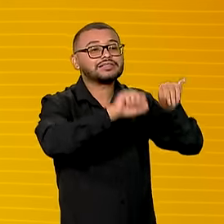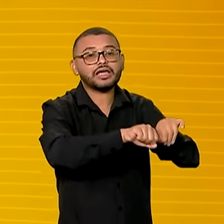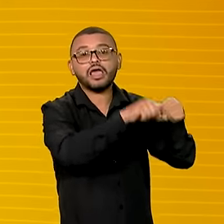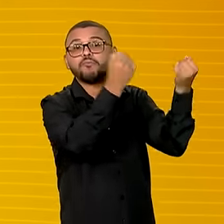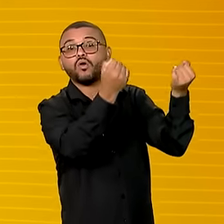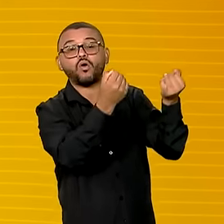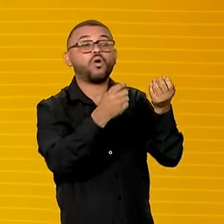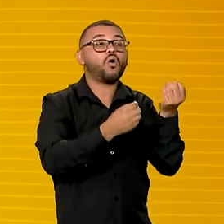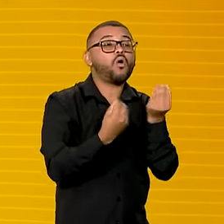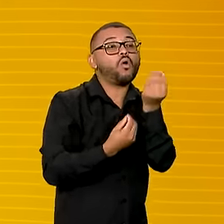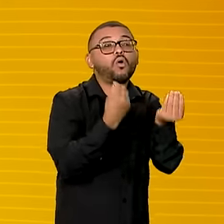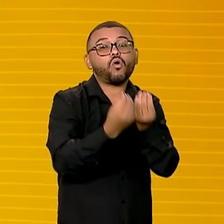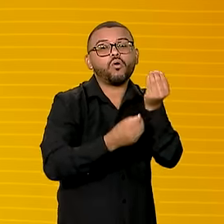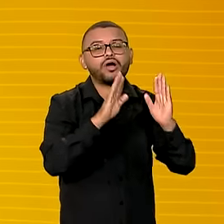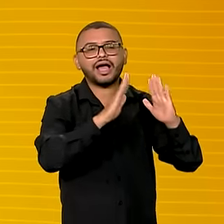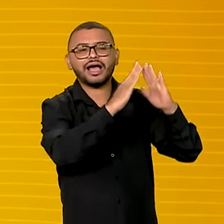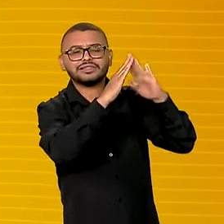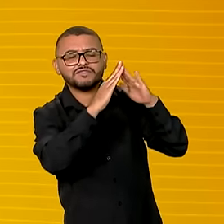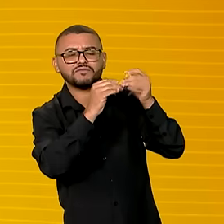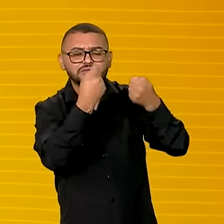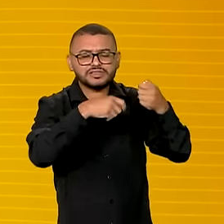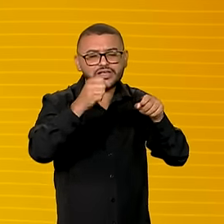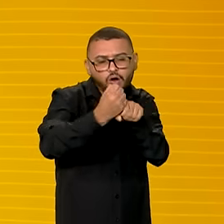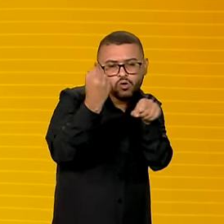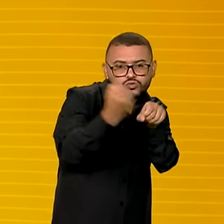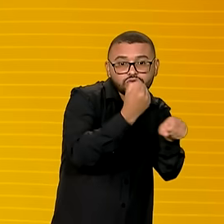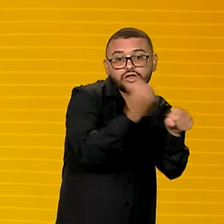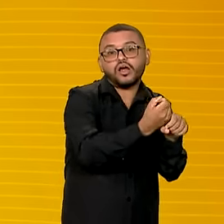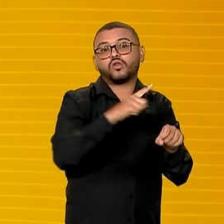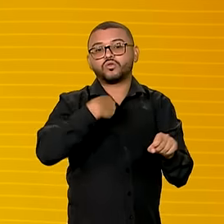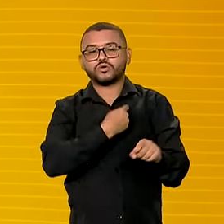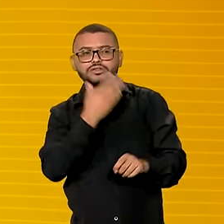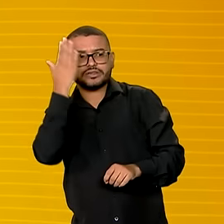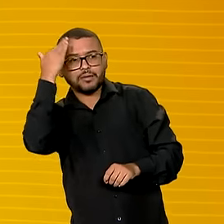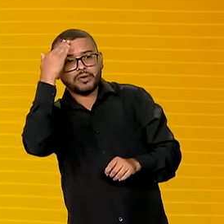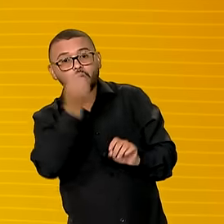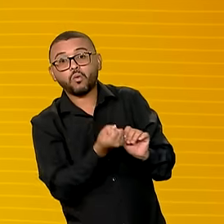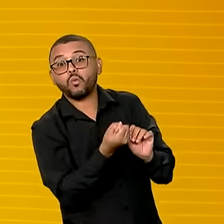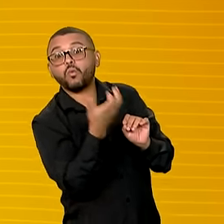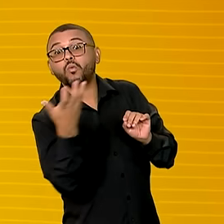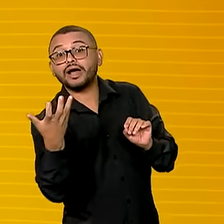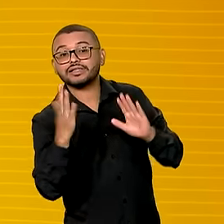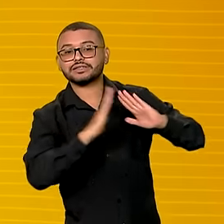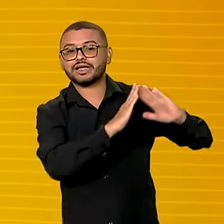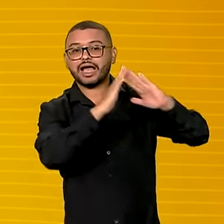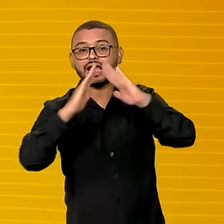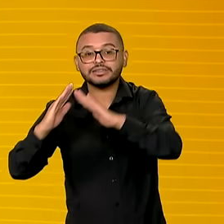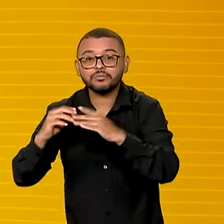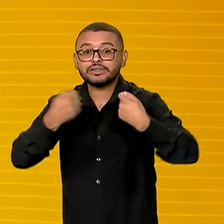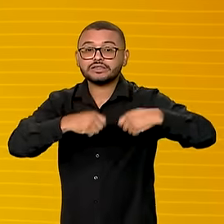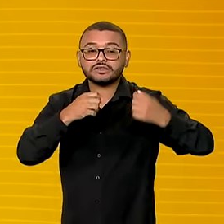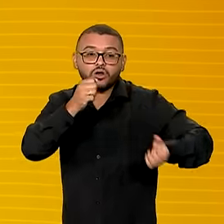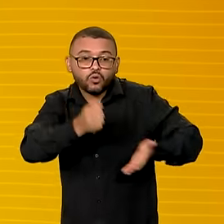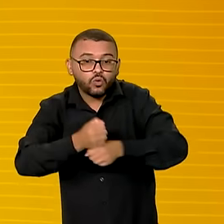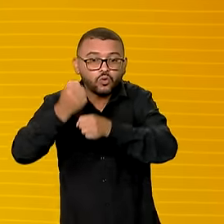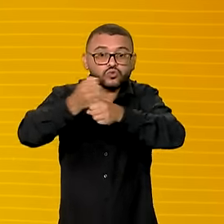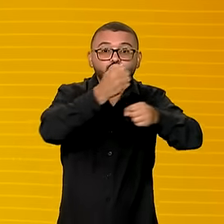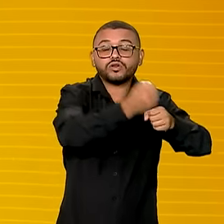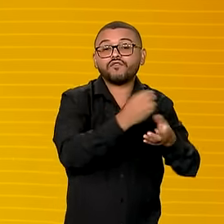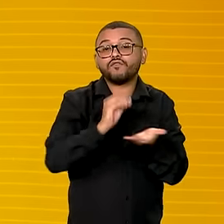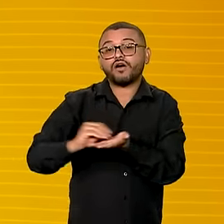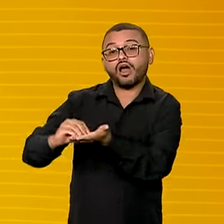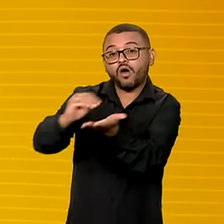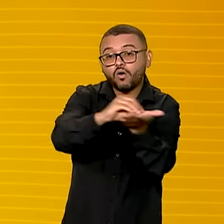destruídas ou que têm as casas condenadas. Para que a gente inicie o processo de levantamento, para saber quantas casas serão necessárias a serem construídas